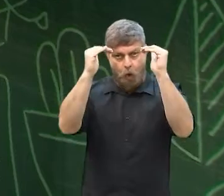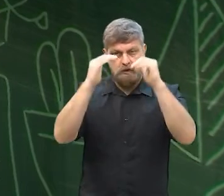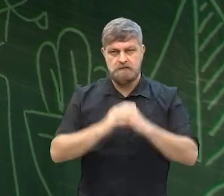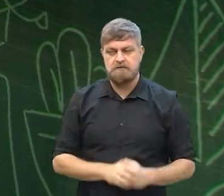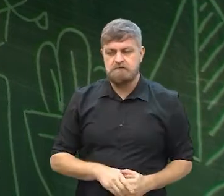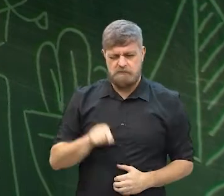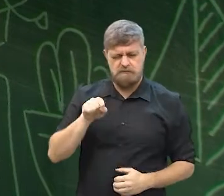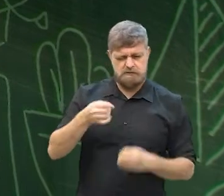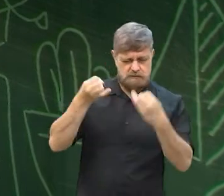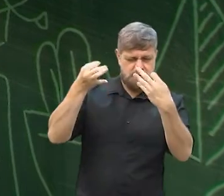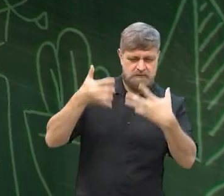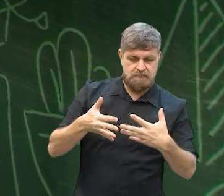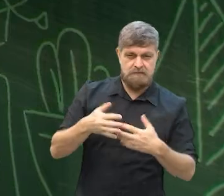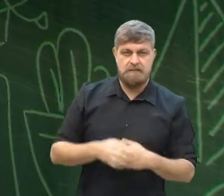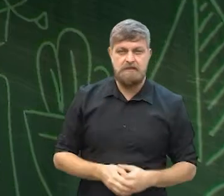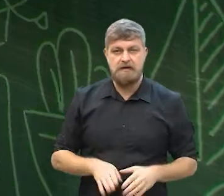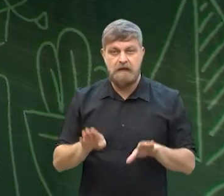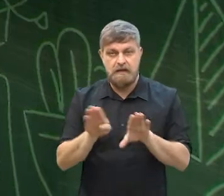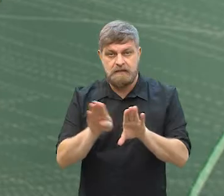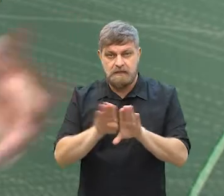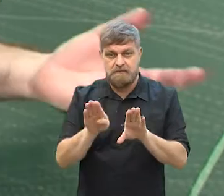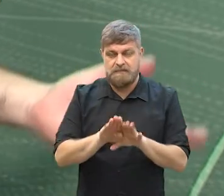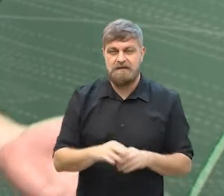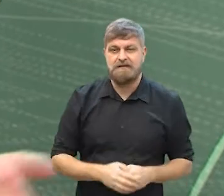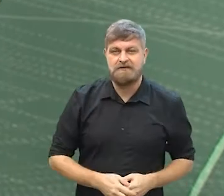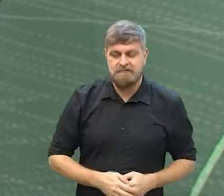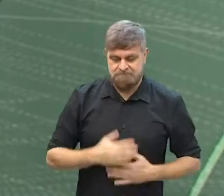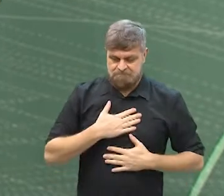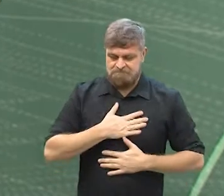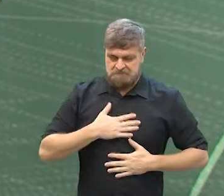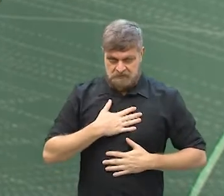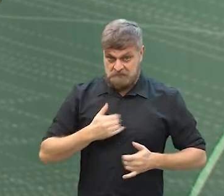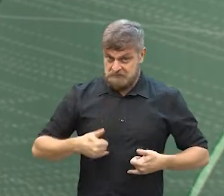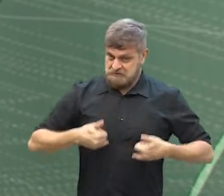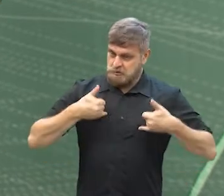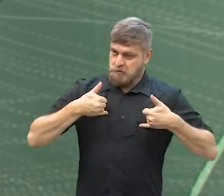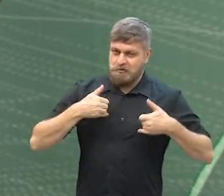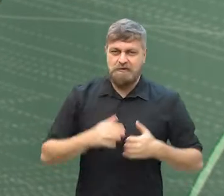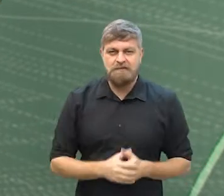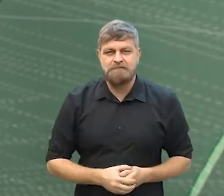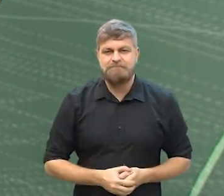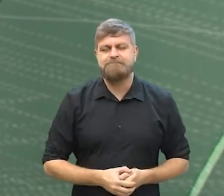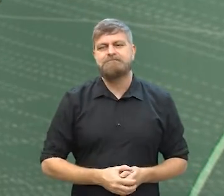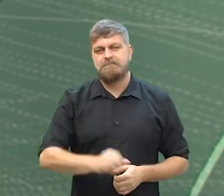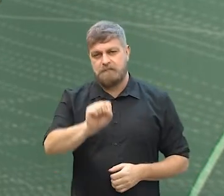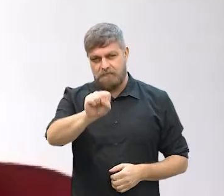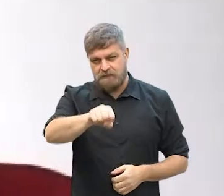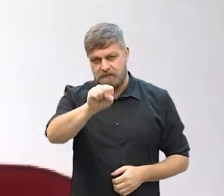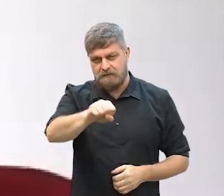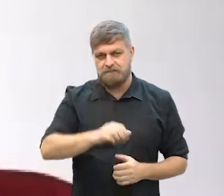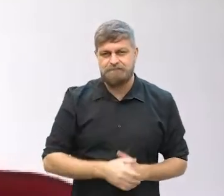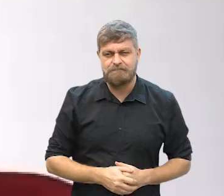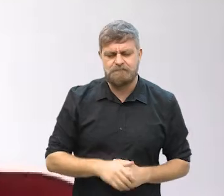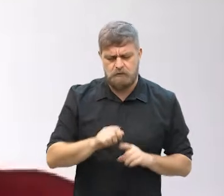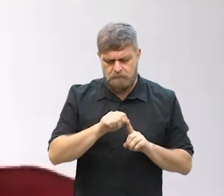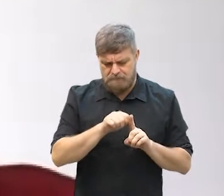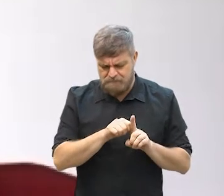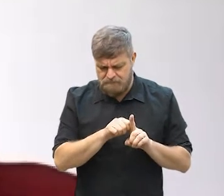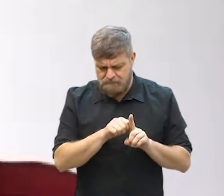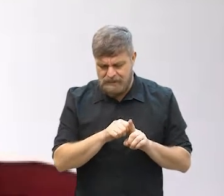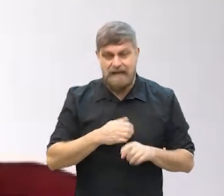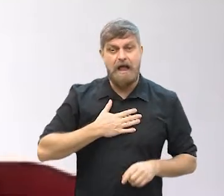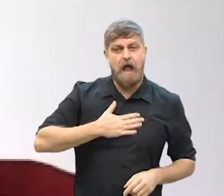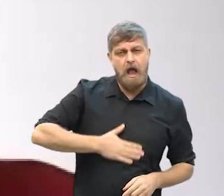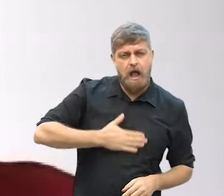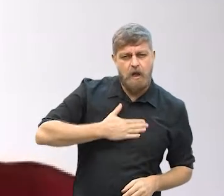Gostaria que você falasse um pouco sobre isso também, que certamente te encheu de orgulho aí, né? Sim, então, no mês